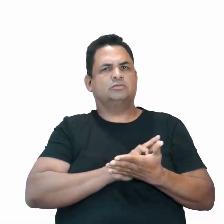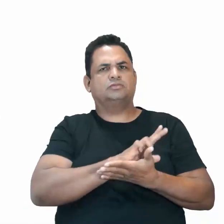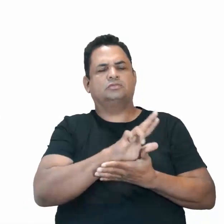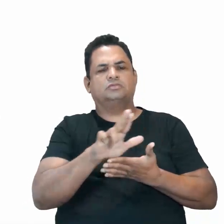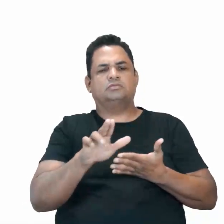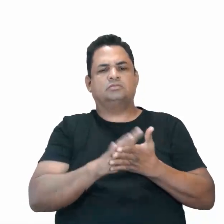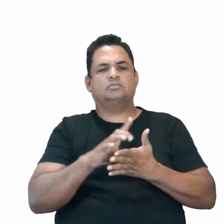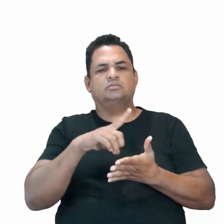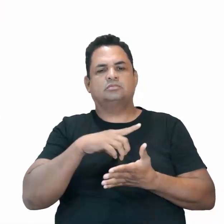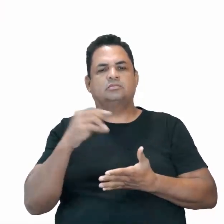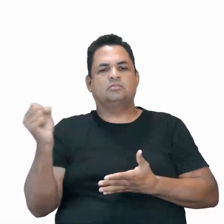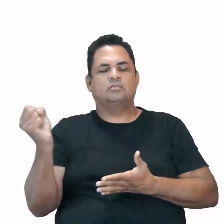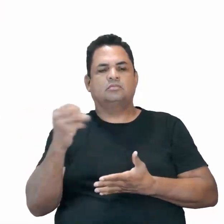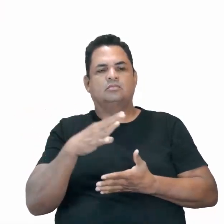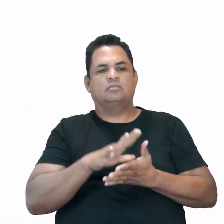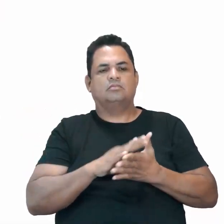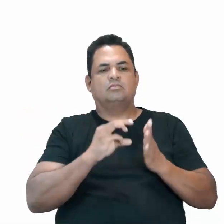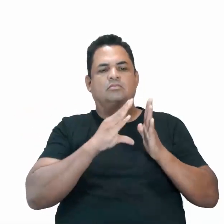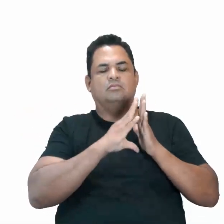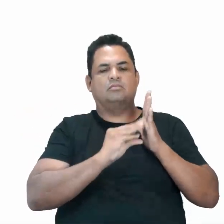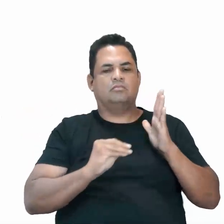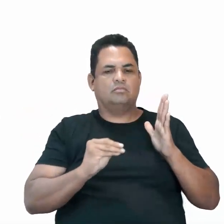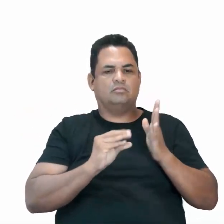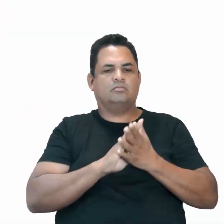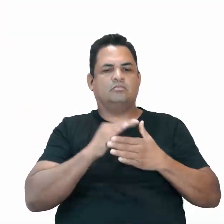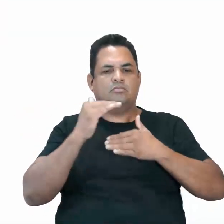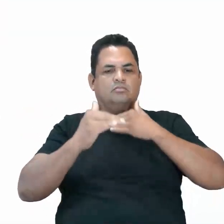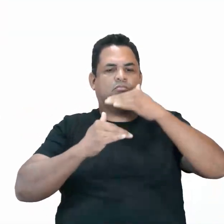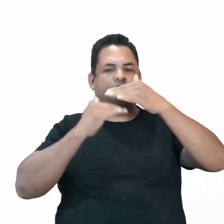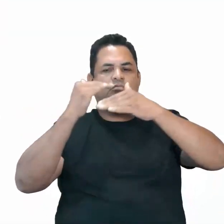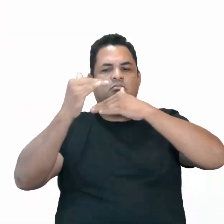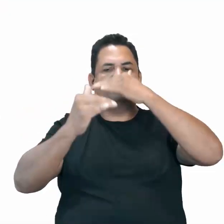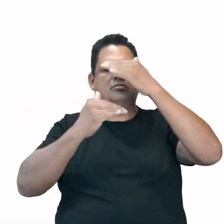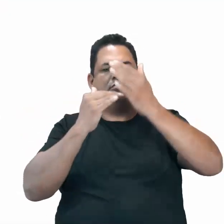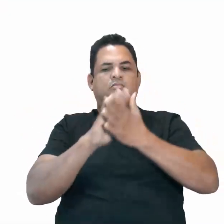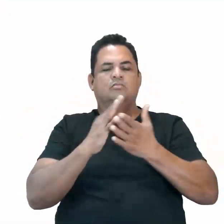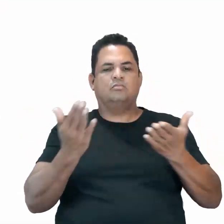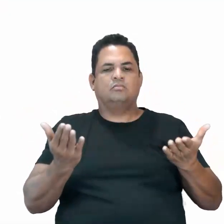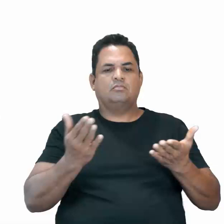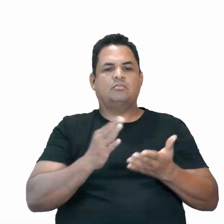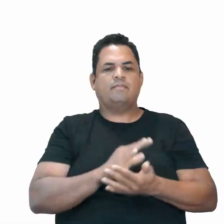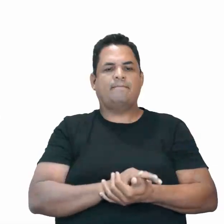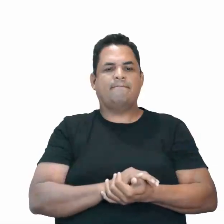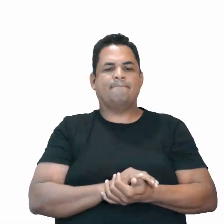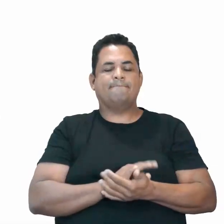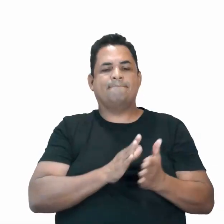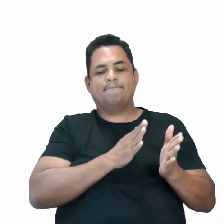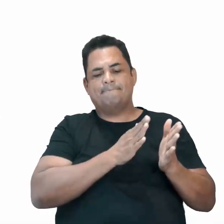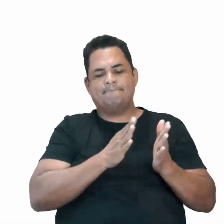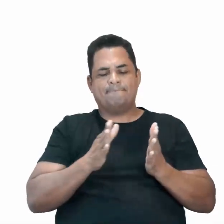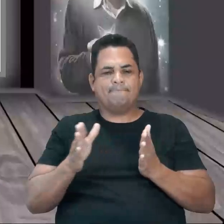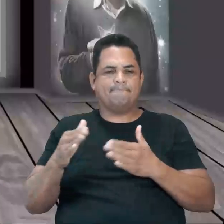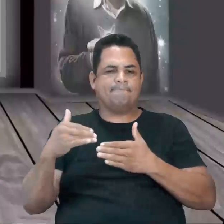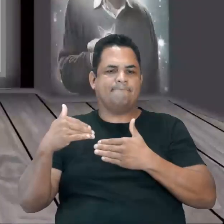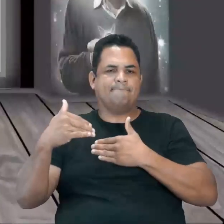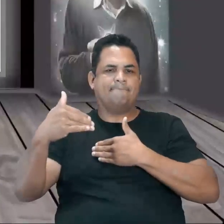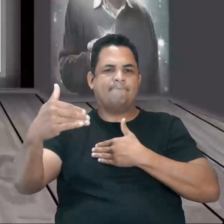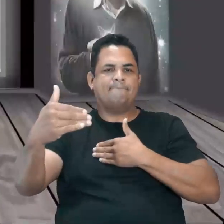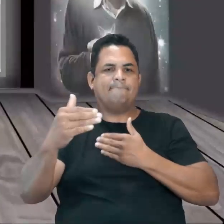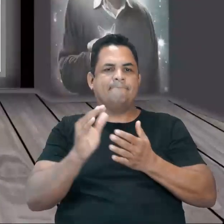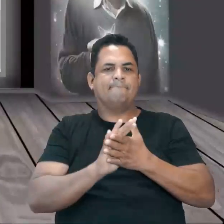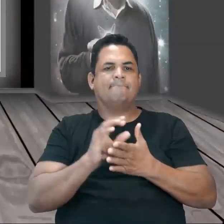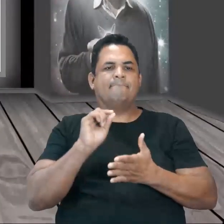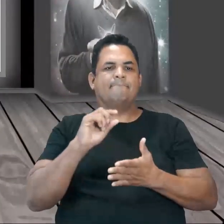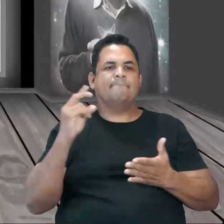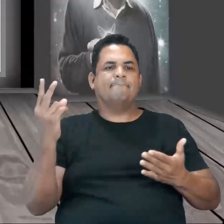novos modelos, então esses modelos foram evoluindo através do tempo, entendeu? Então, o que